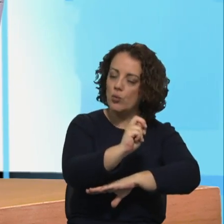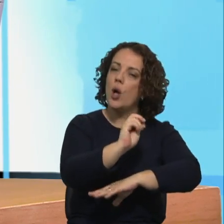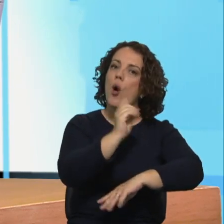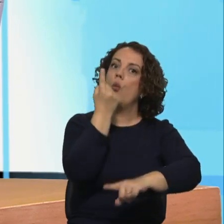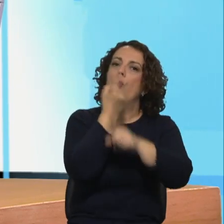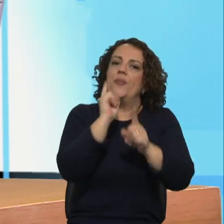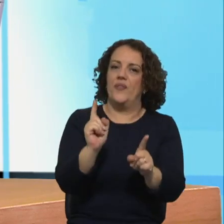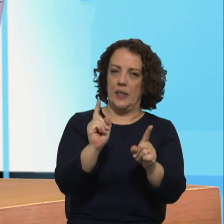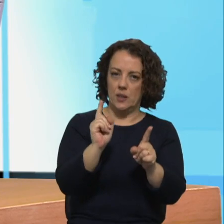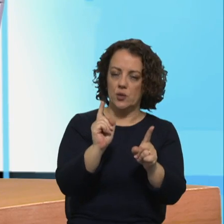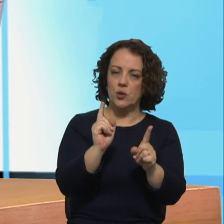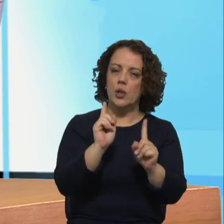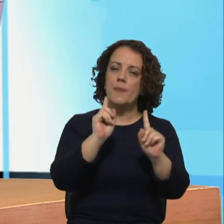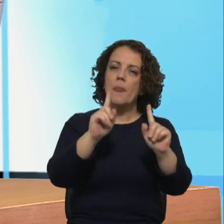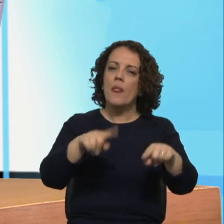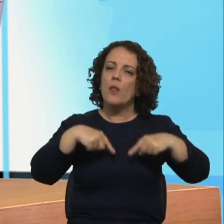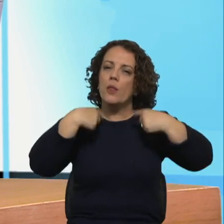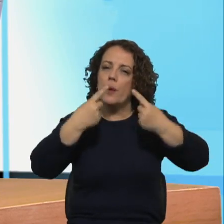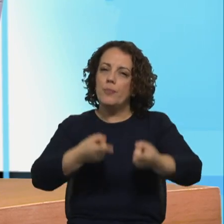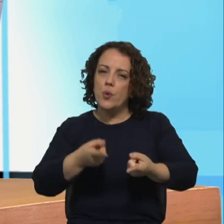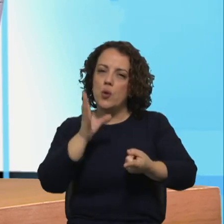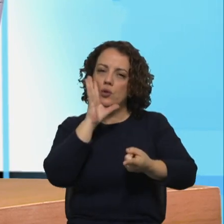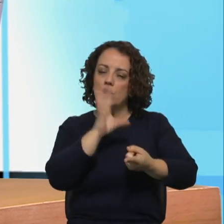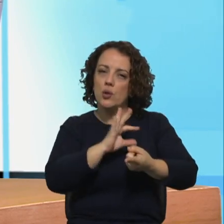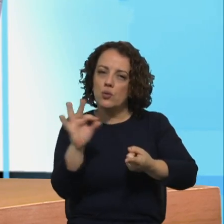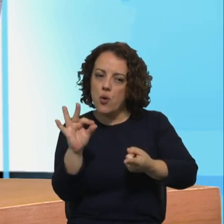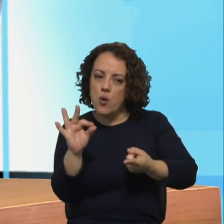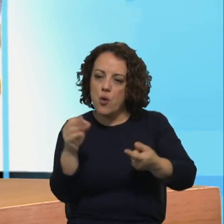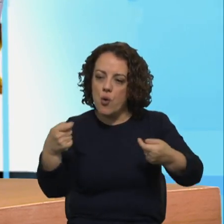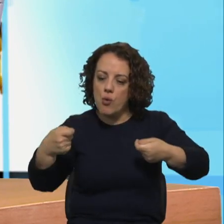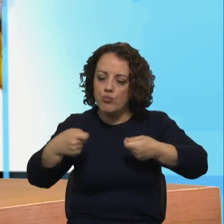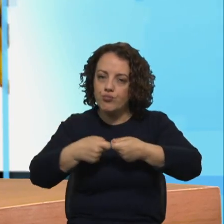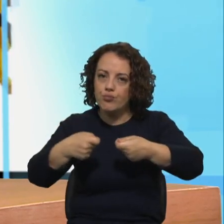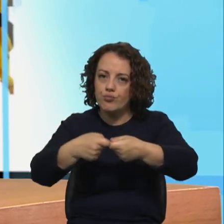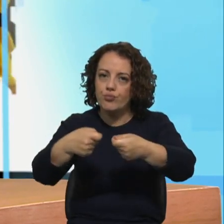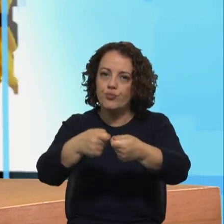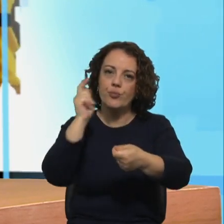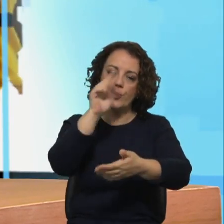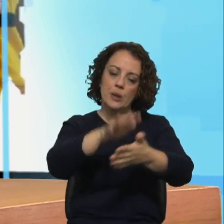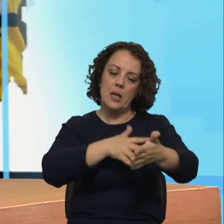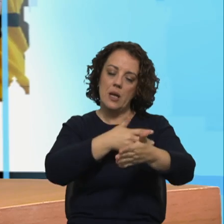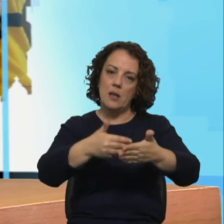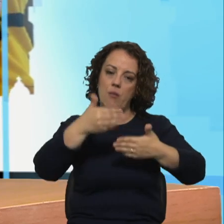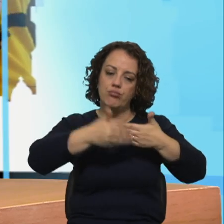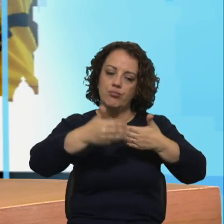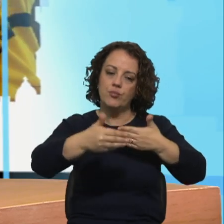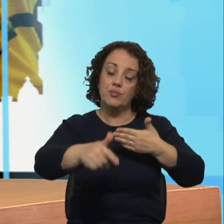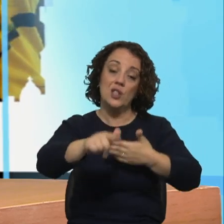fazer coincidir os elementos celebrativos da cronologia dos últimos dias da